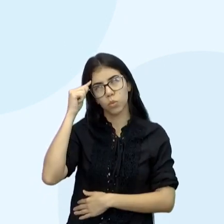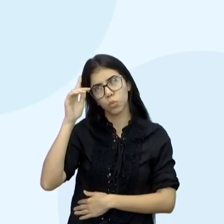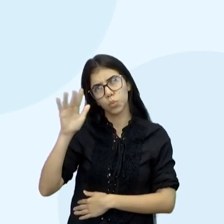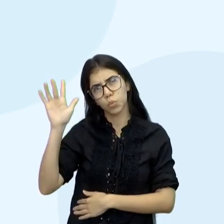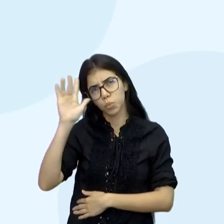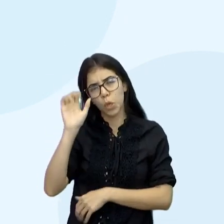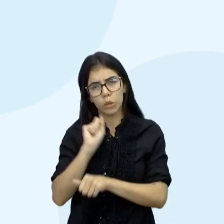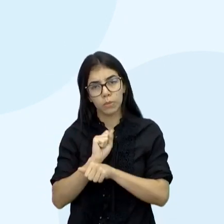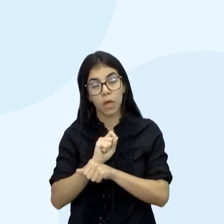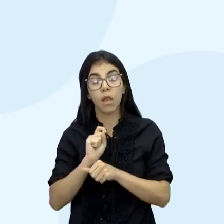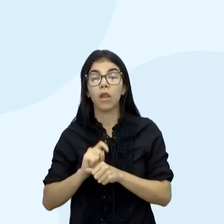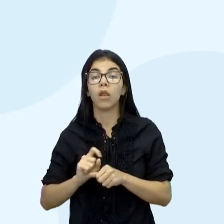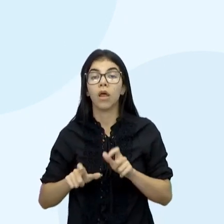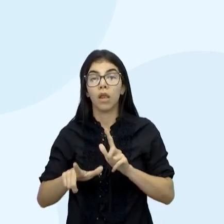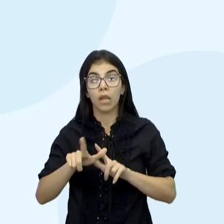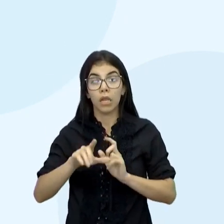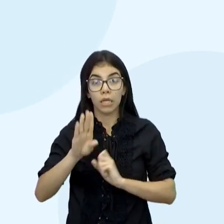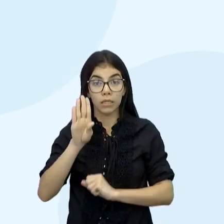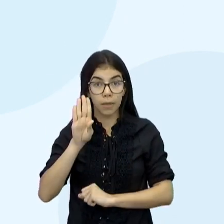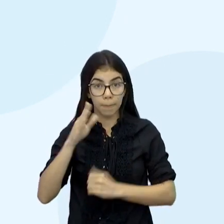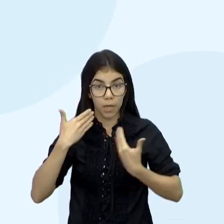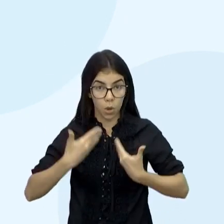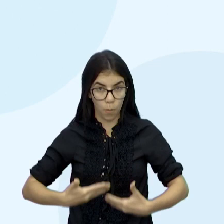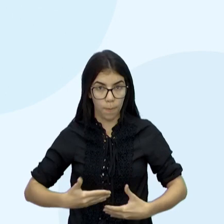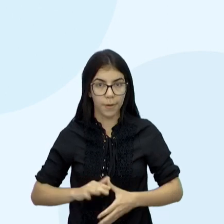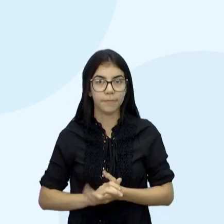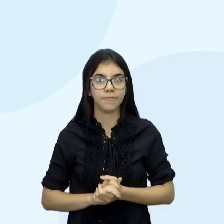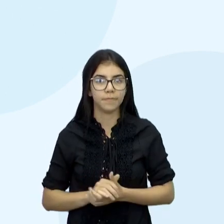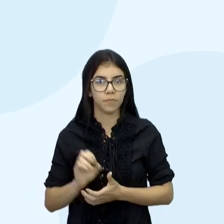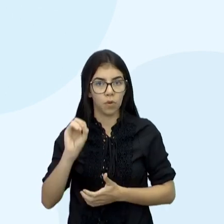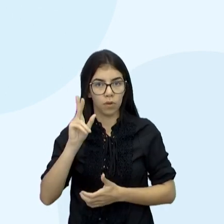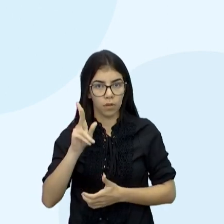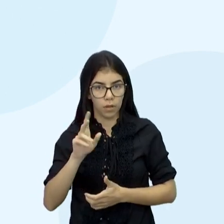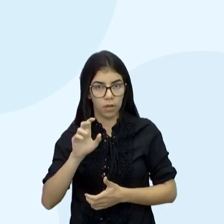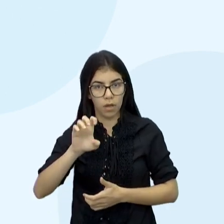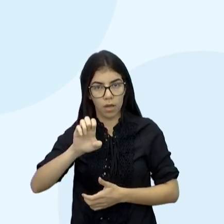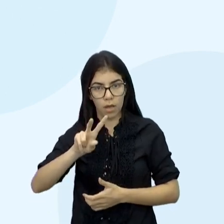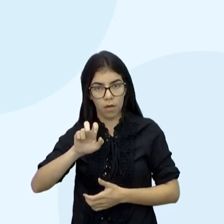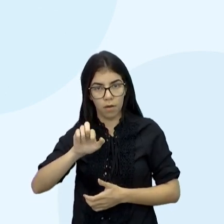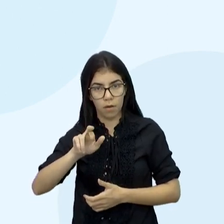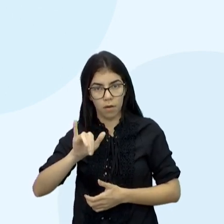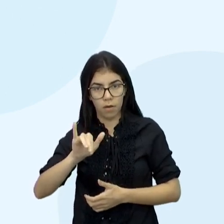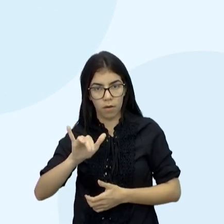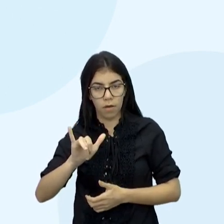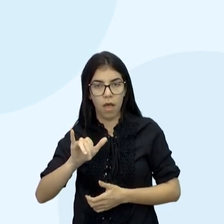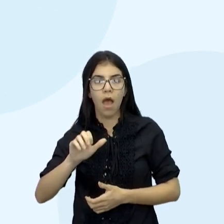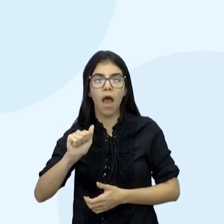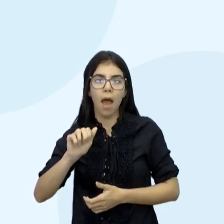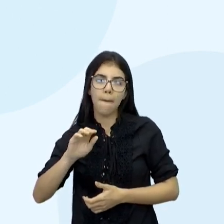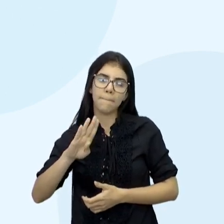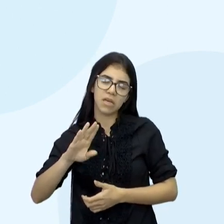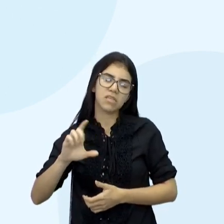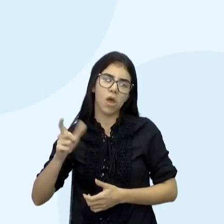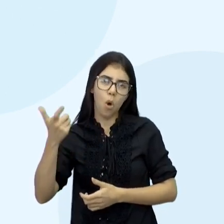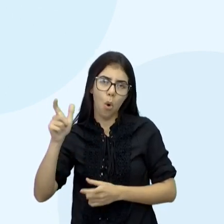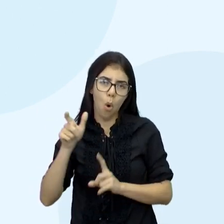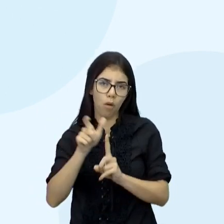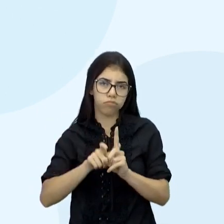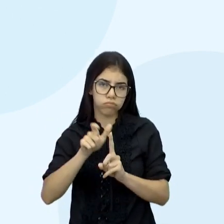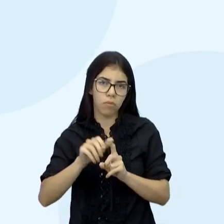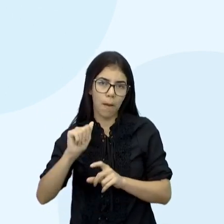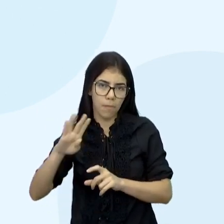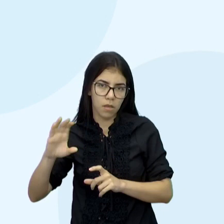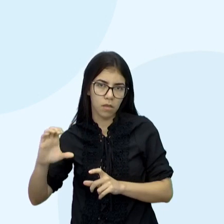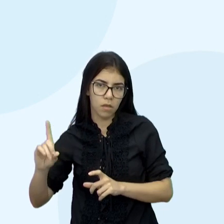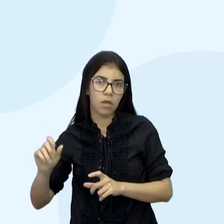ou aguardando, eu vou pôr a fantasia B, tá bom? É o Avery A e o Avery B. Às vezes tem personagem que tem A, B, C, e aí você pode ir